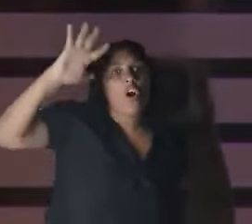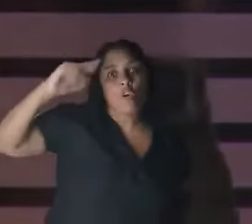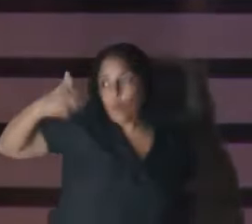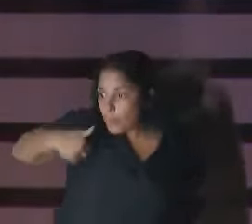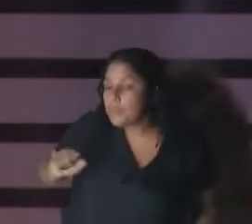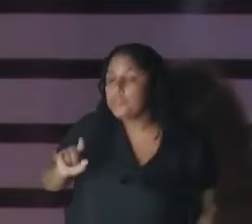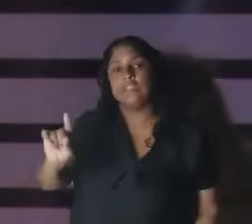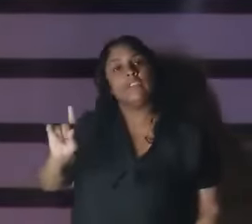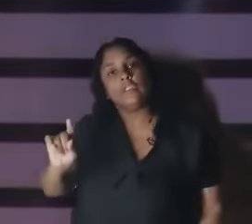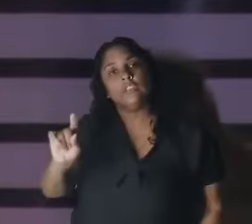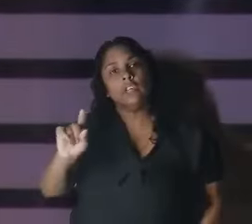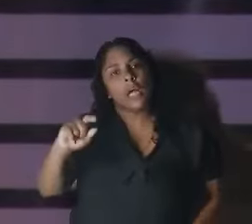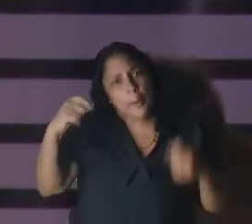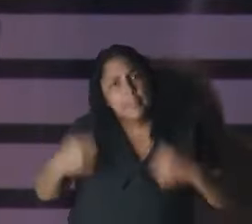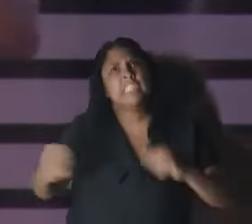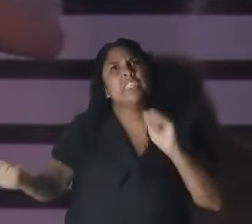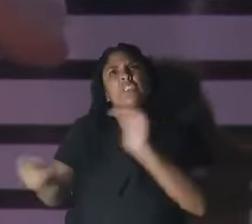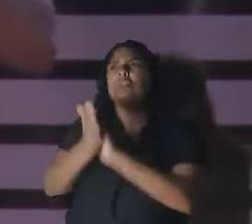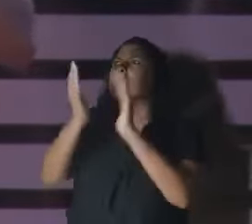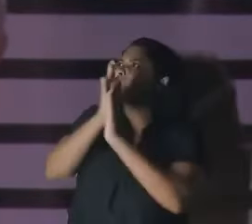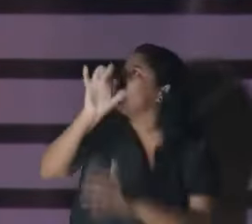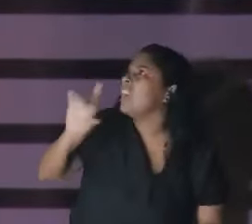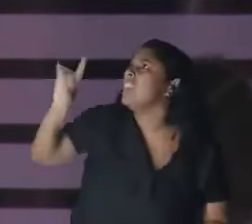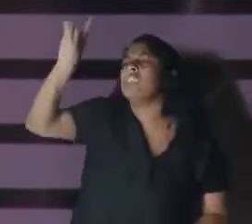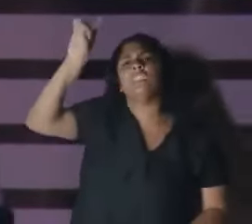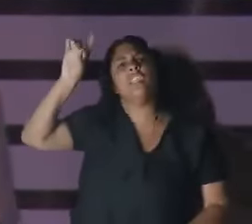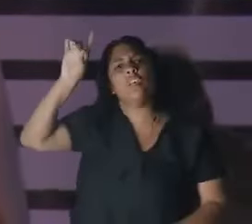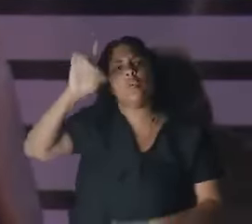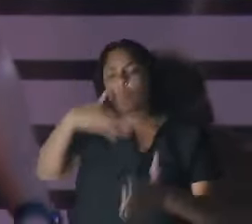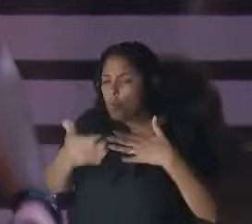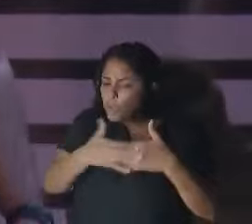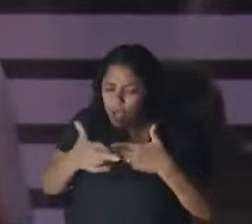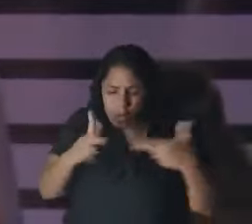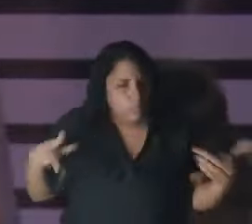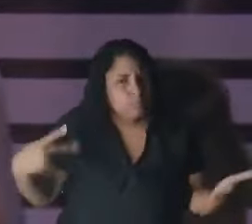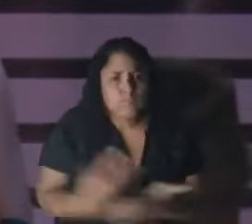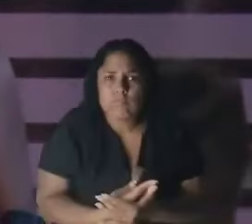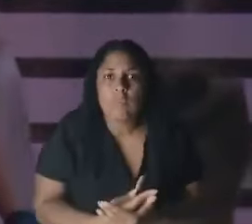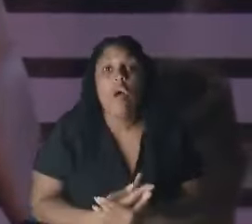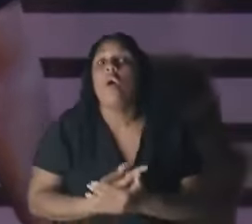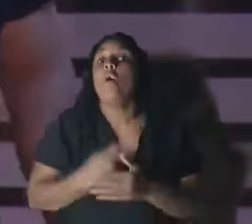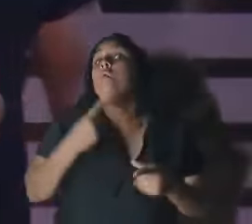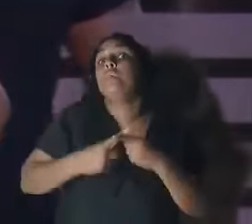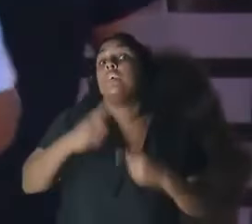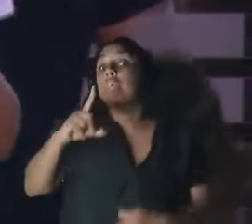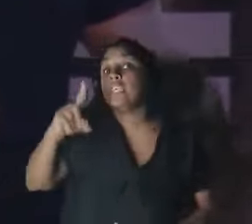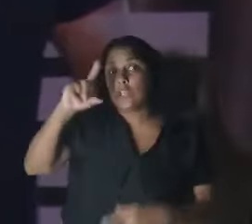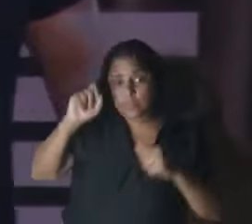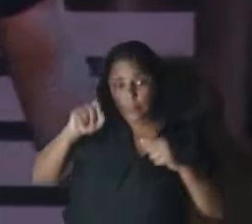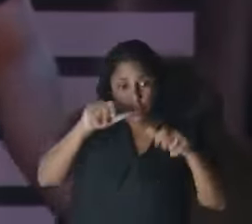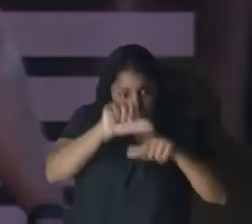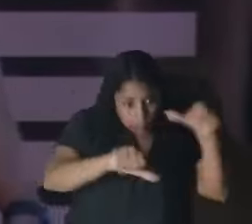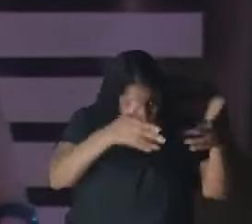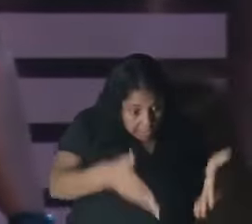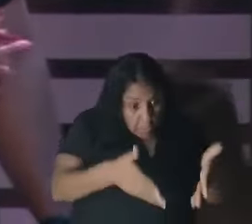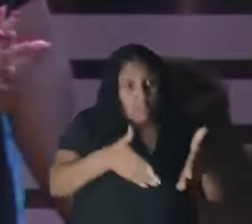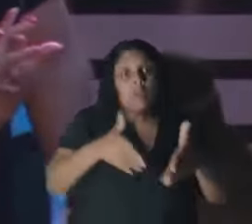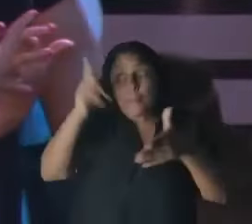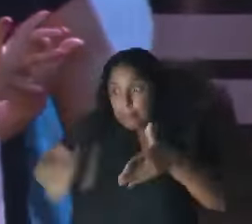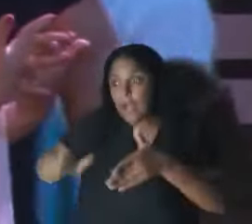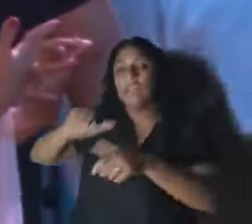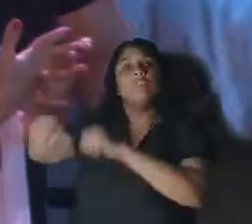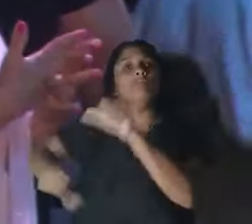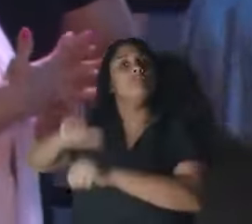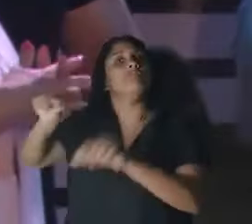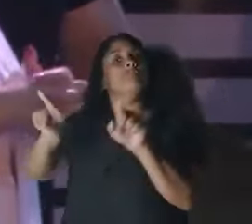você. Devemos louvar ao nosso Deus em qualquer circunstância, porque Ele pode mudar esta e qualquer outra